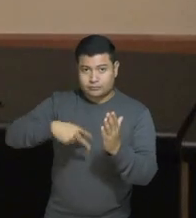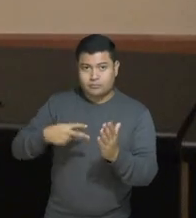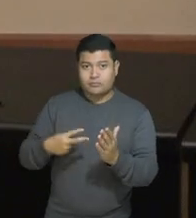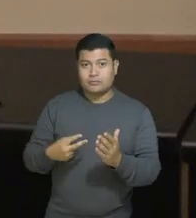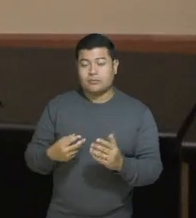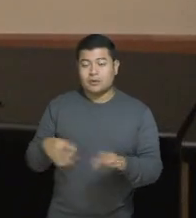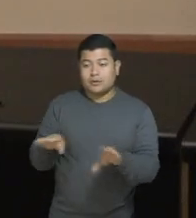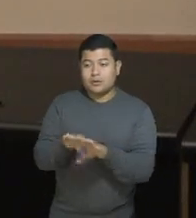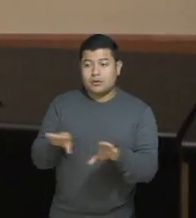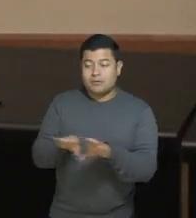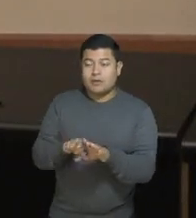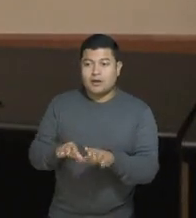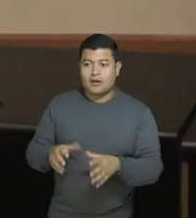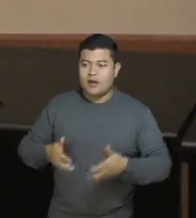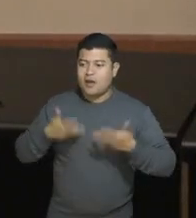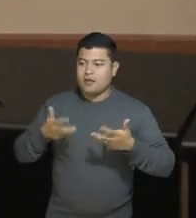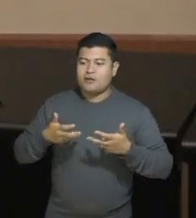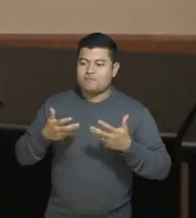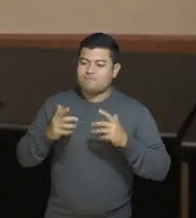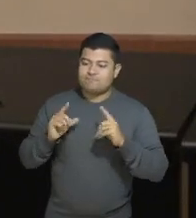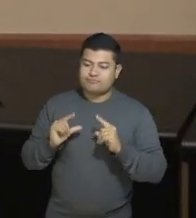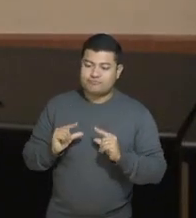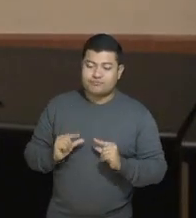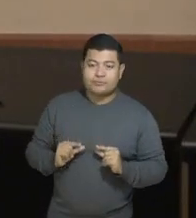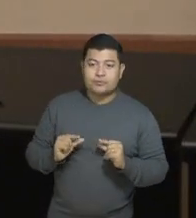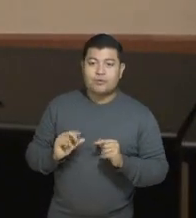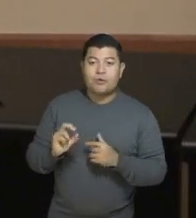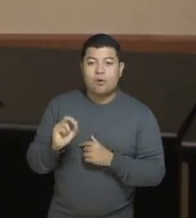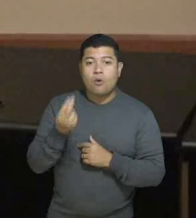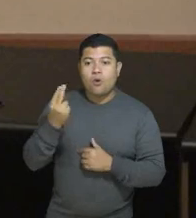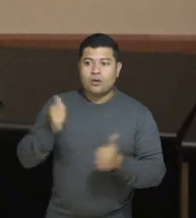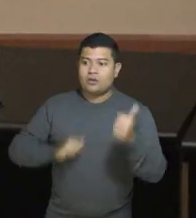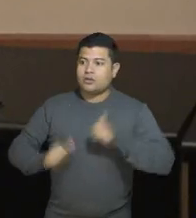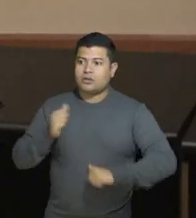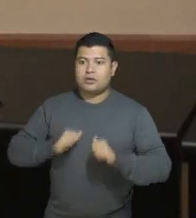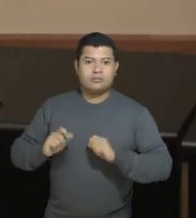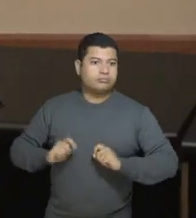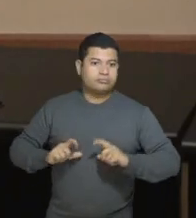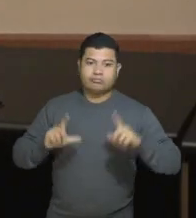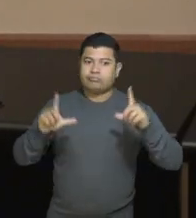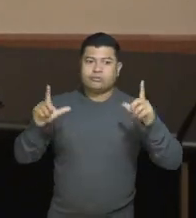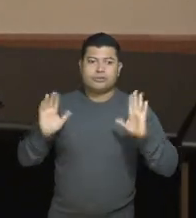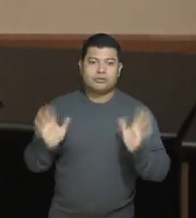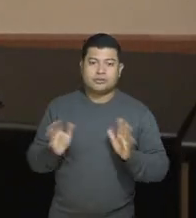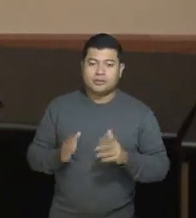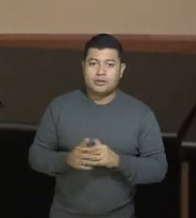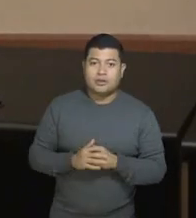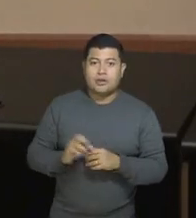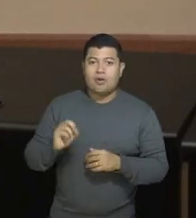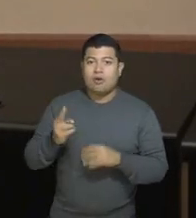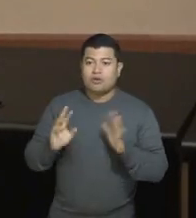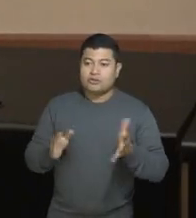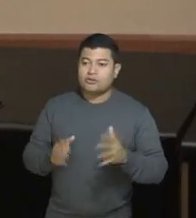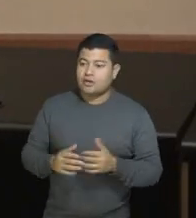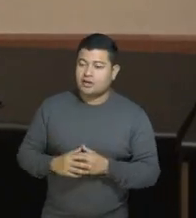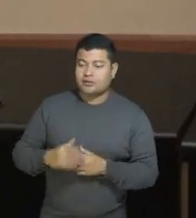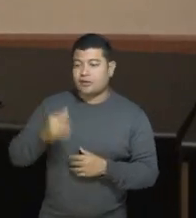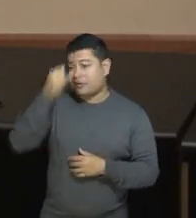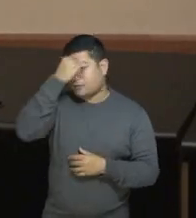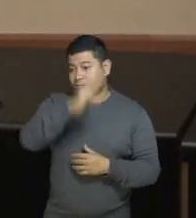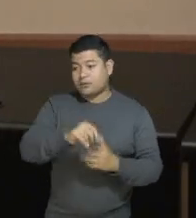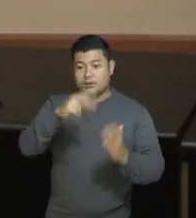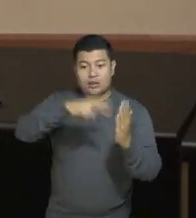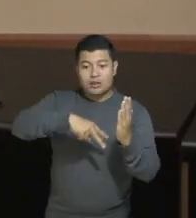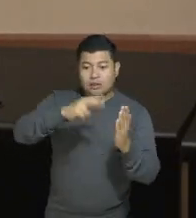uma baixa autoestima, antes que essa criança já esteja com uma ansiedade muito elevada, que já esteja se negando a ler, se negando a ir